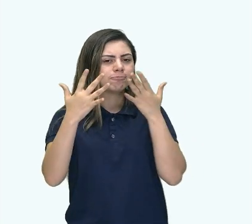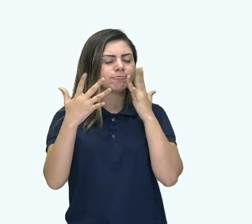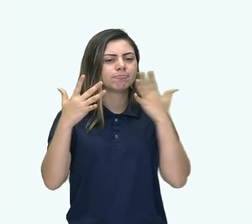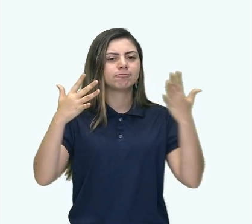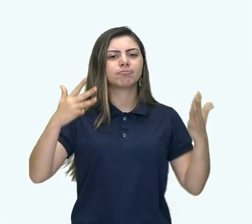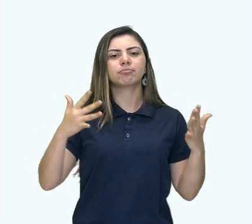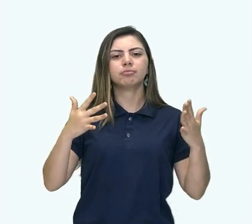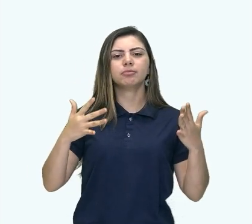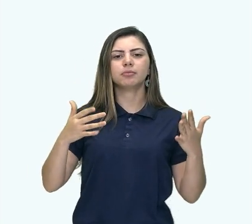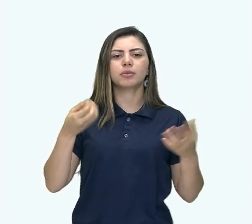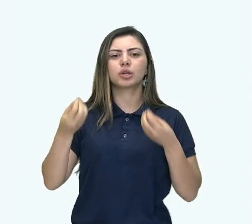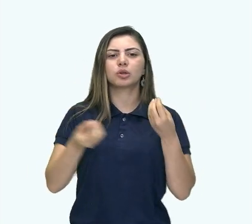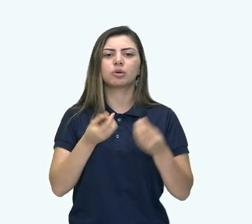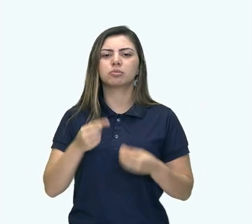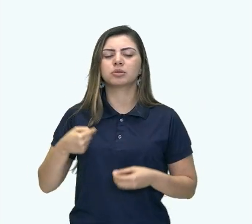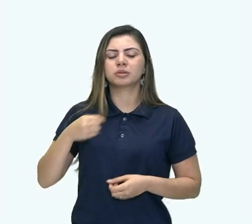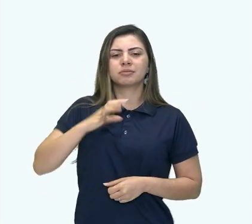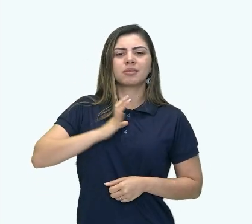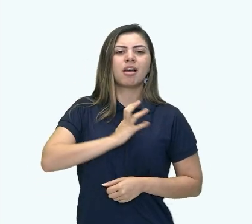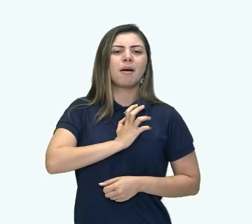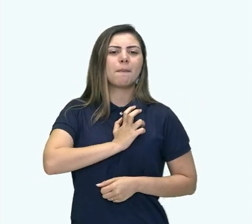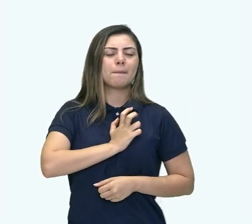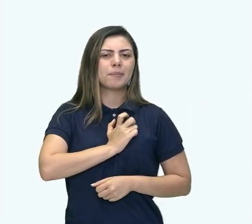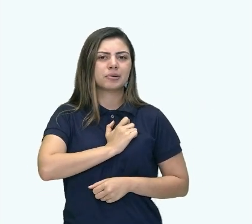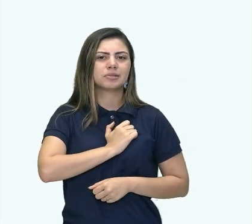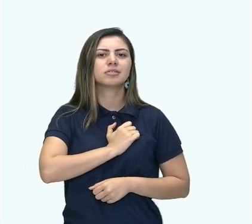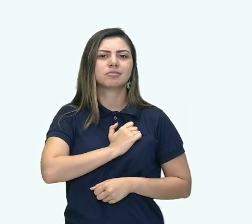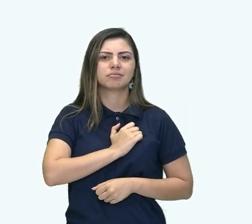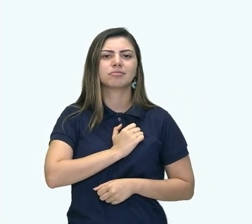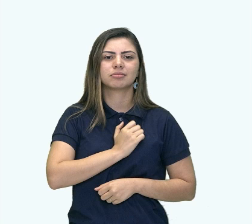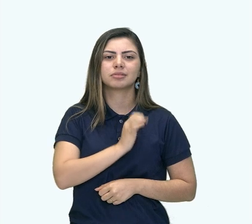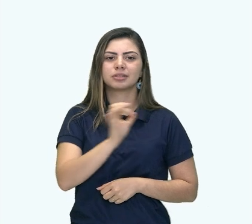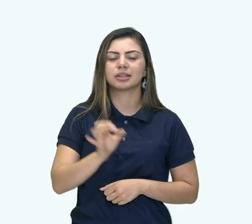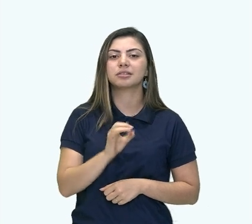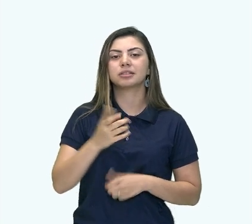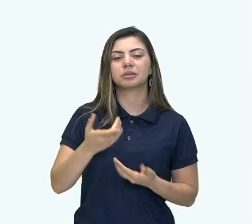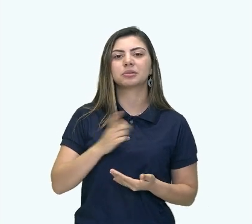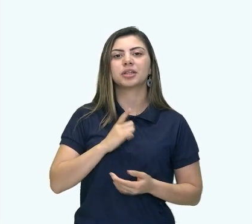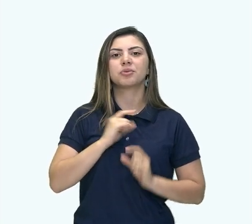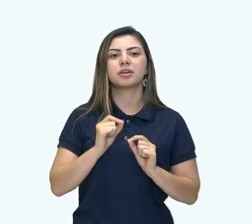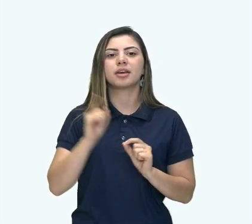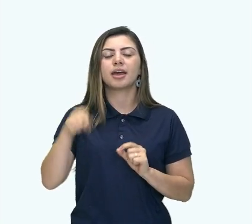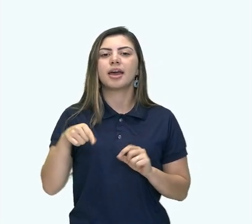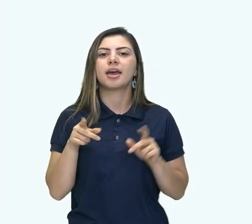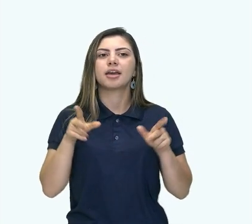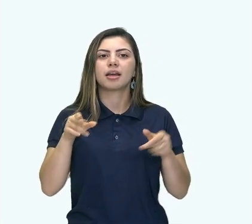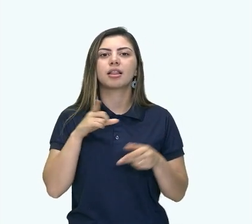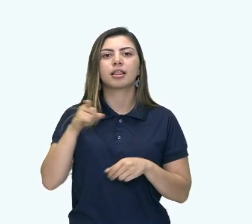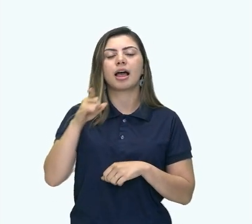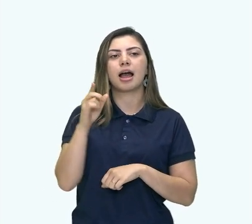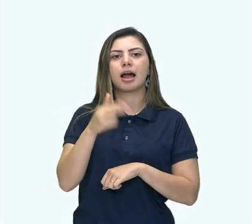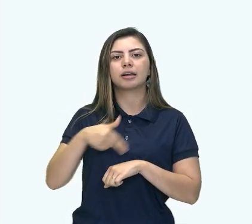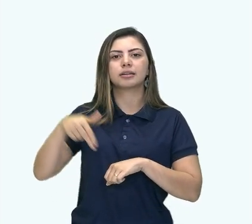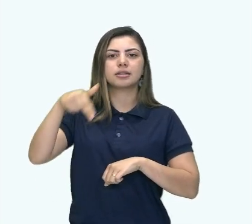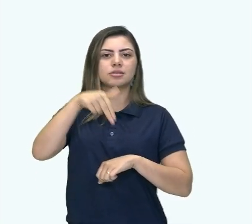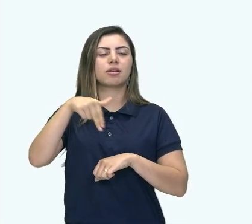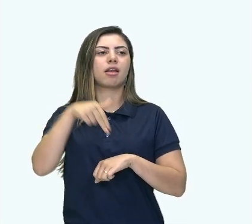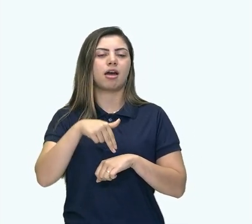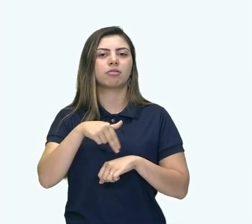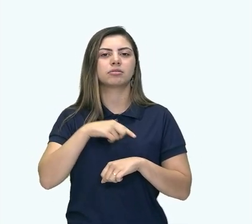O peito cheio de amores vão. Lembra até lá no hino nacional, né? Eu vou, por que não? Por que